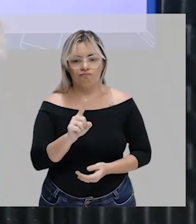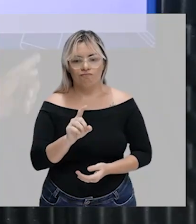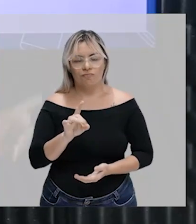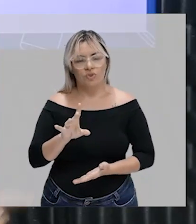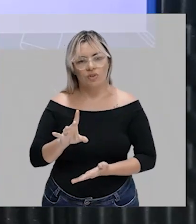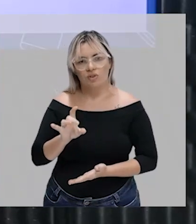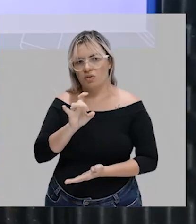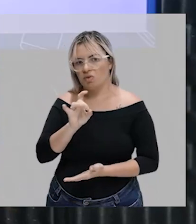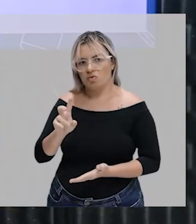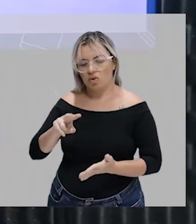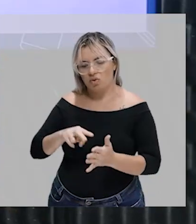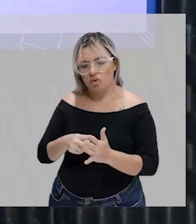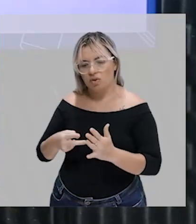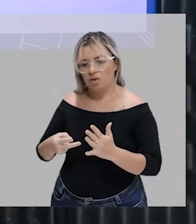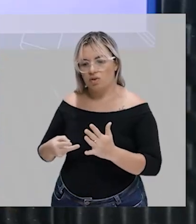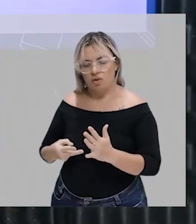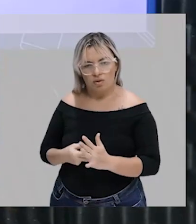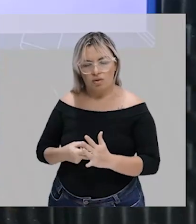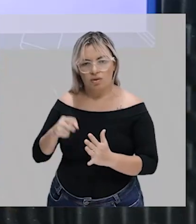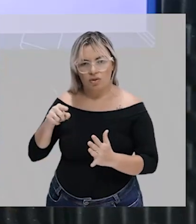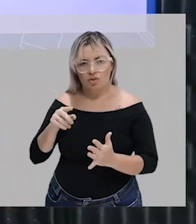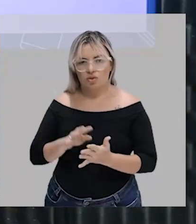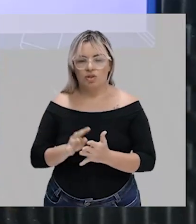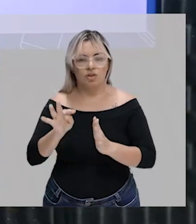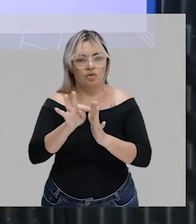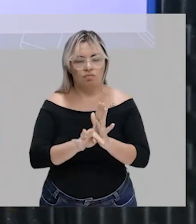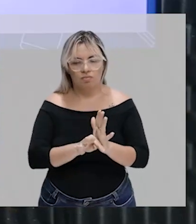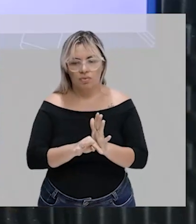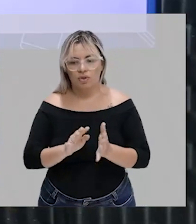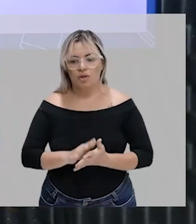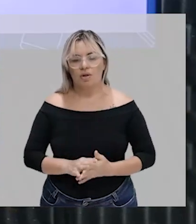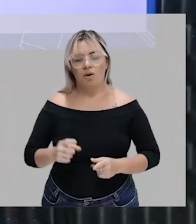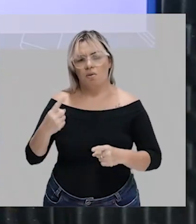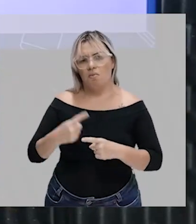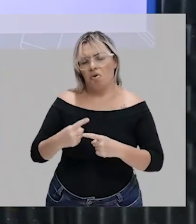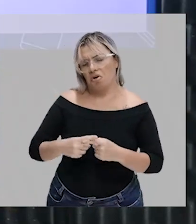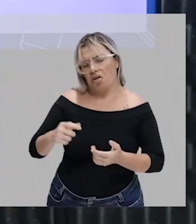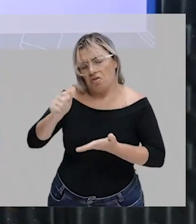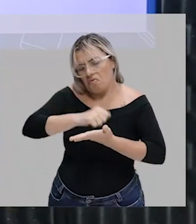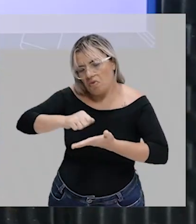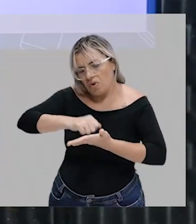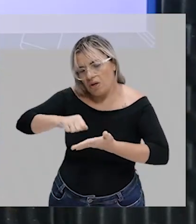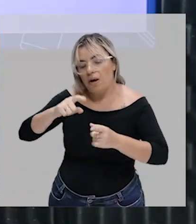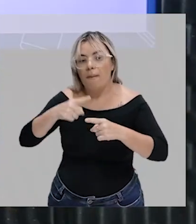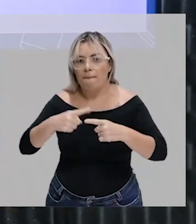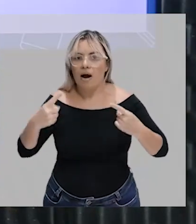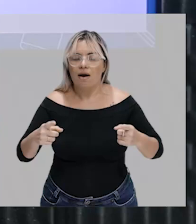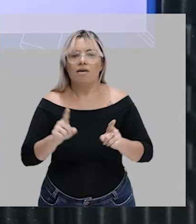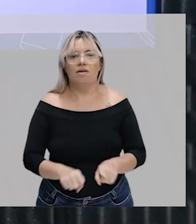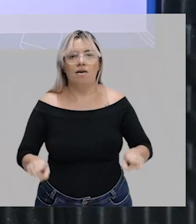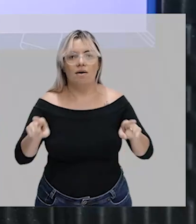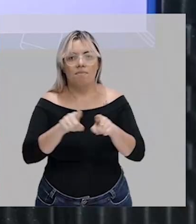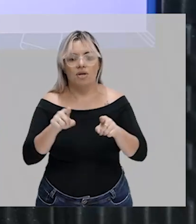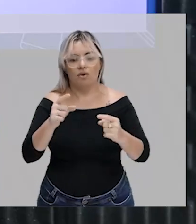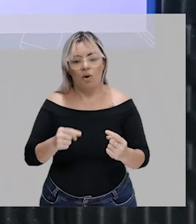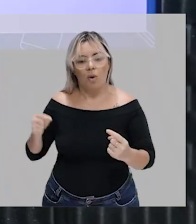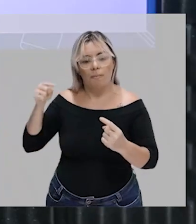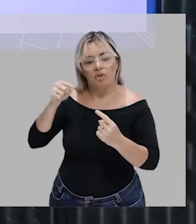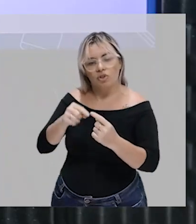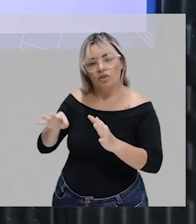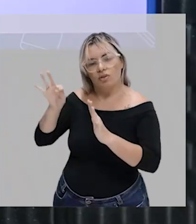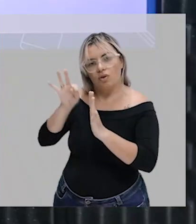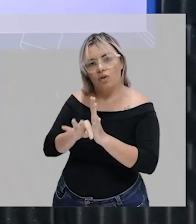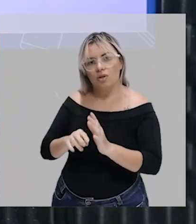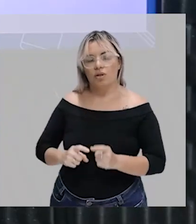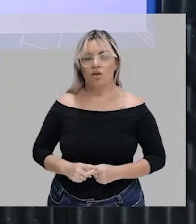buscar o seu sentido, o sentido daquele texto, por que ele foi escrito, mas também o objetivo. Por